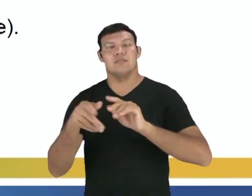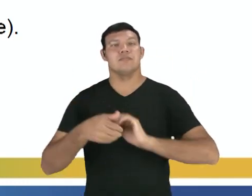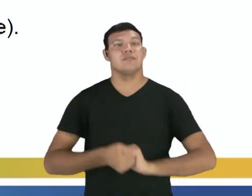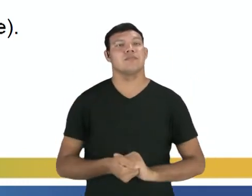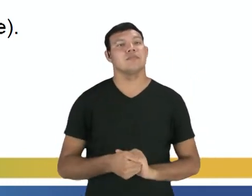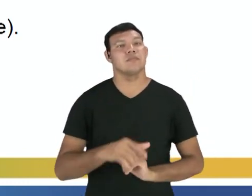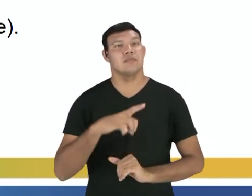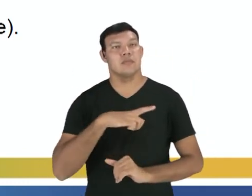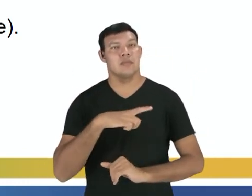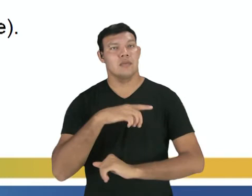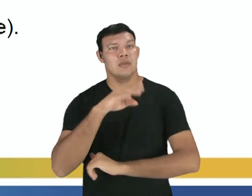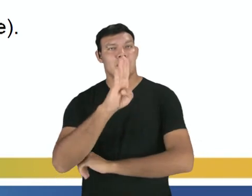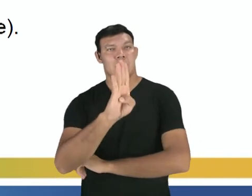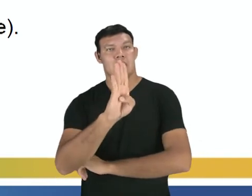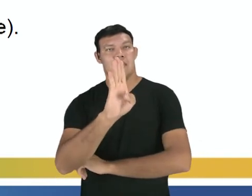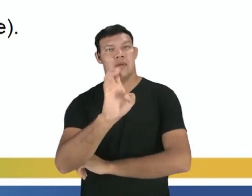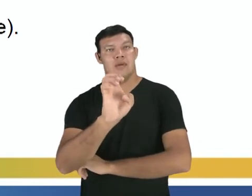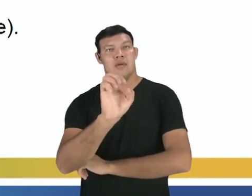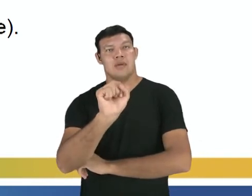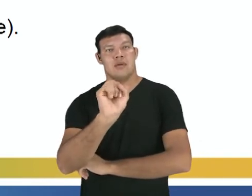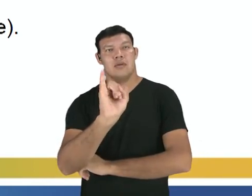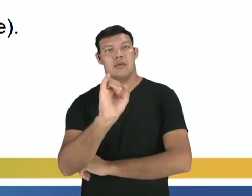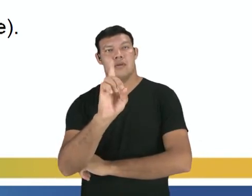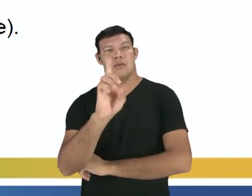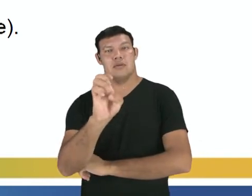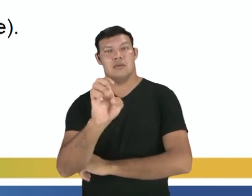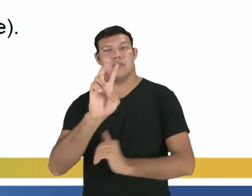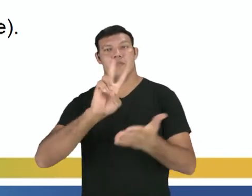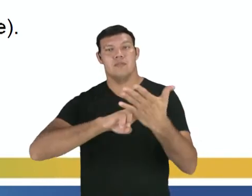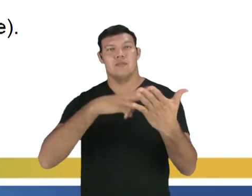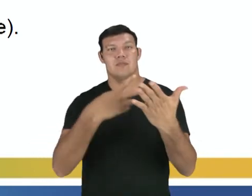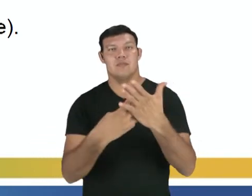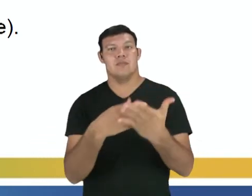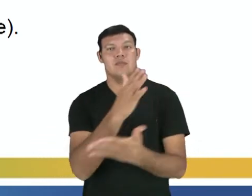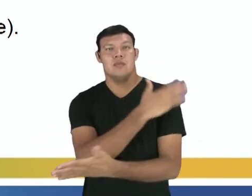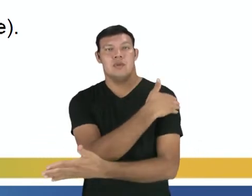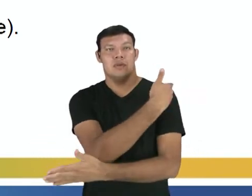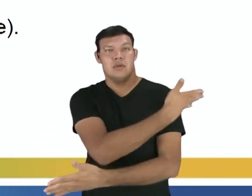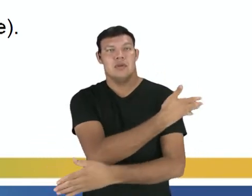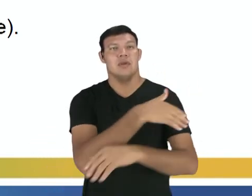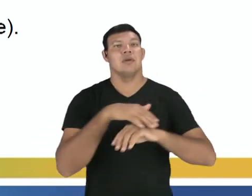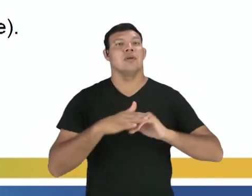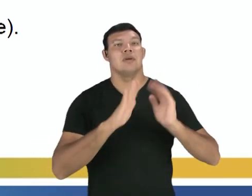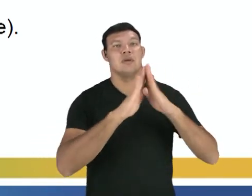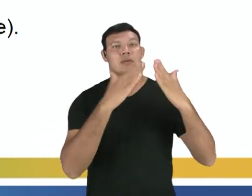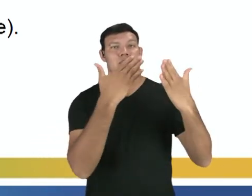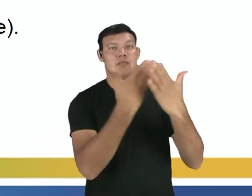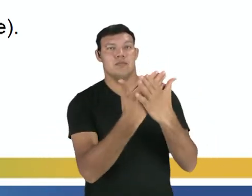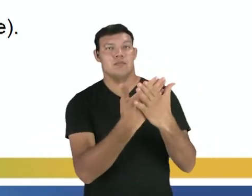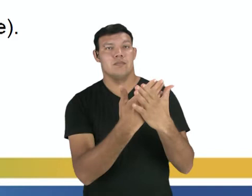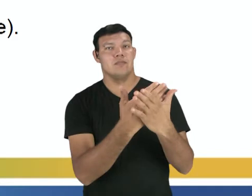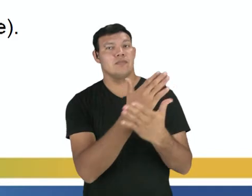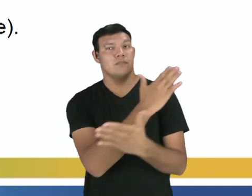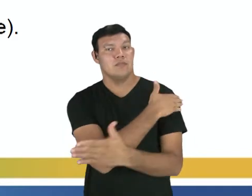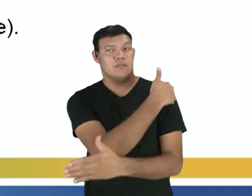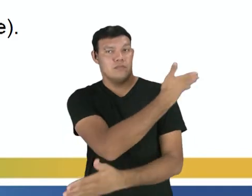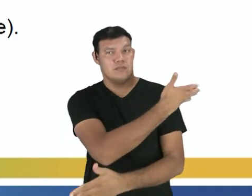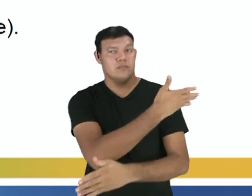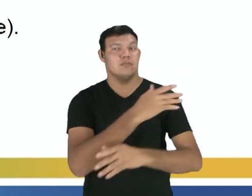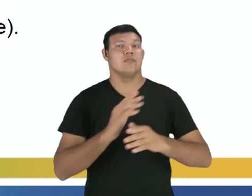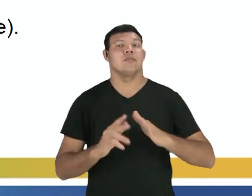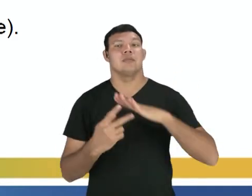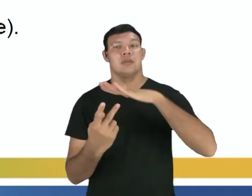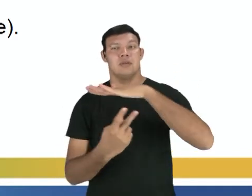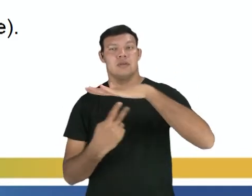E também temos o byside significa ao lado de discos byside Power A escola está ao lado do parque